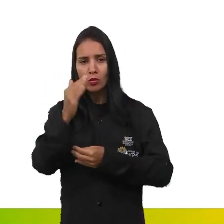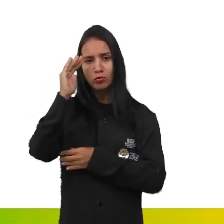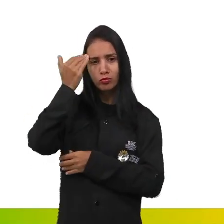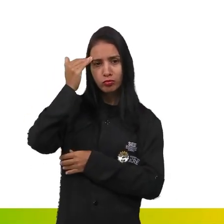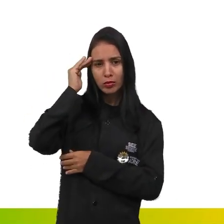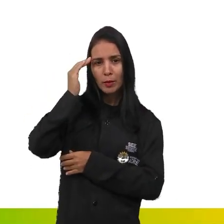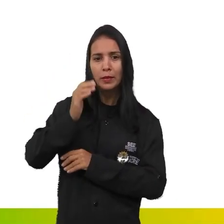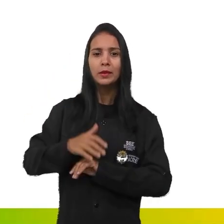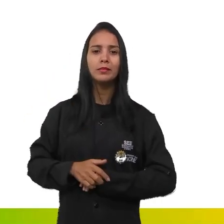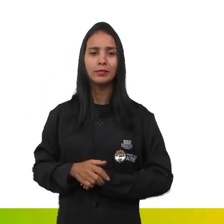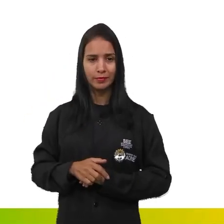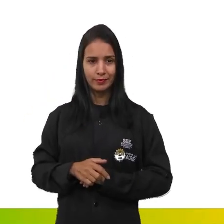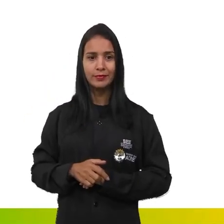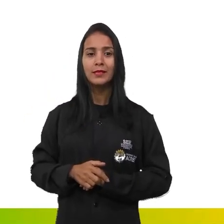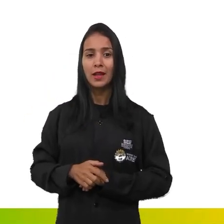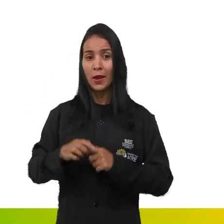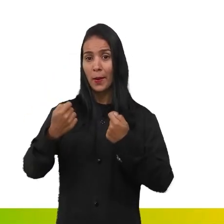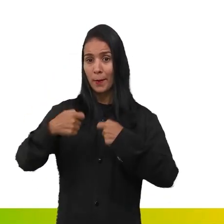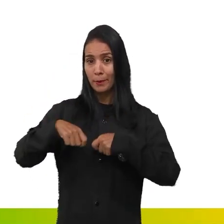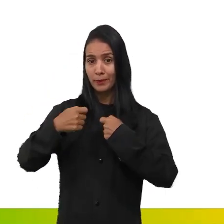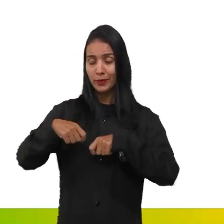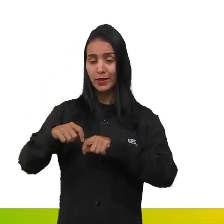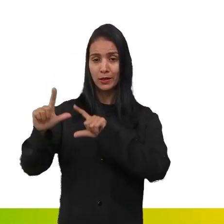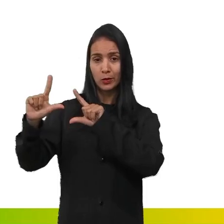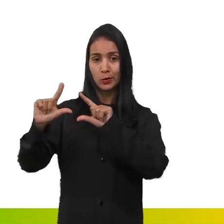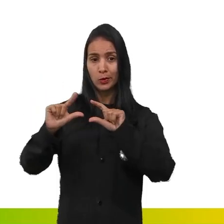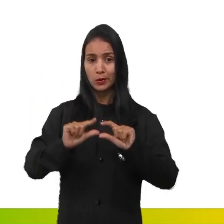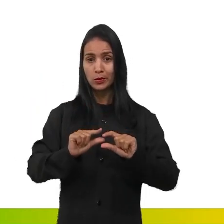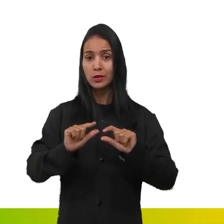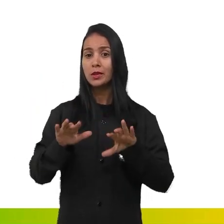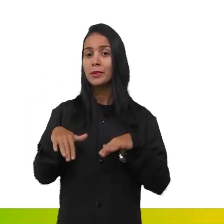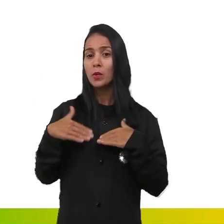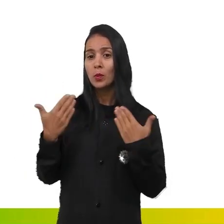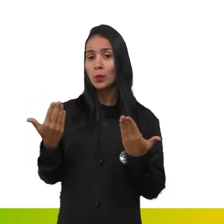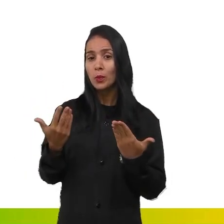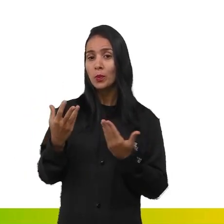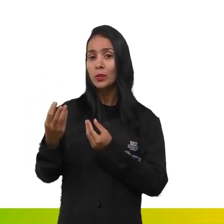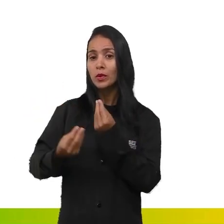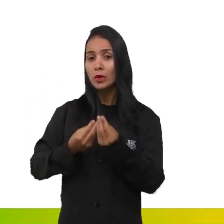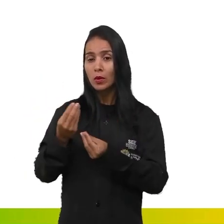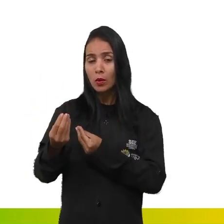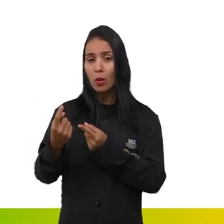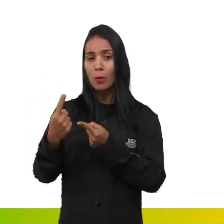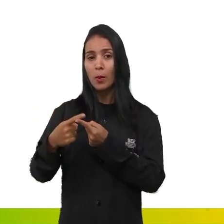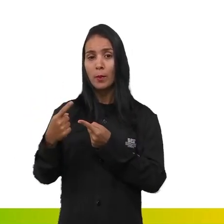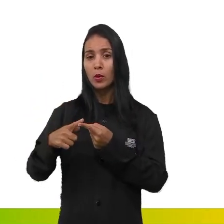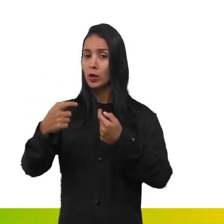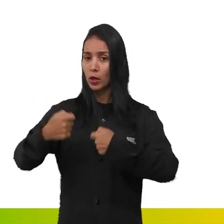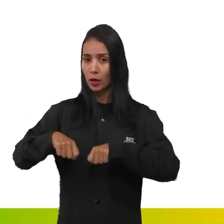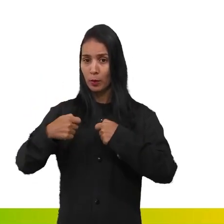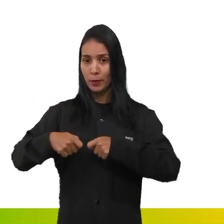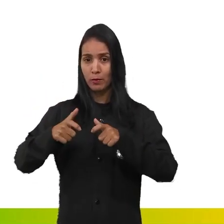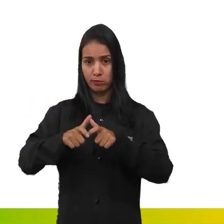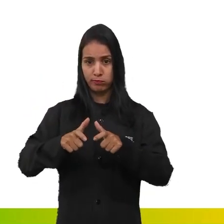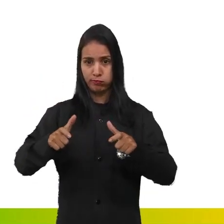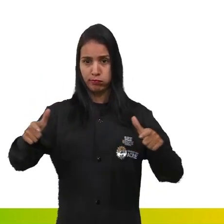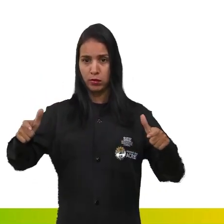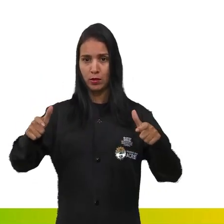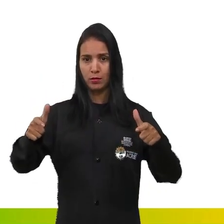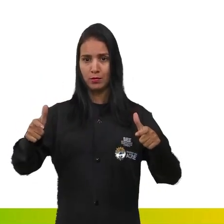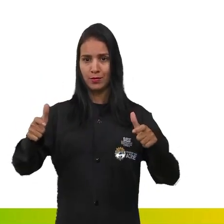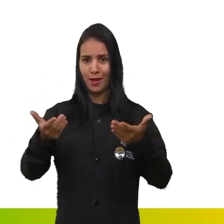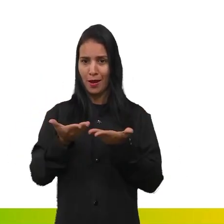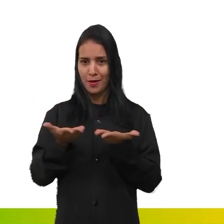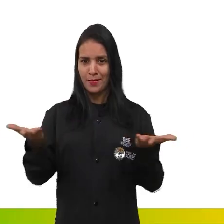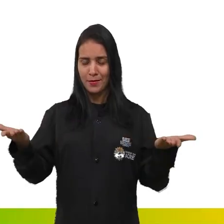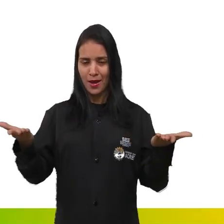a lata atual deve ser reduzida em quantos? Então, como eu vou aumentar essa base aqui em 25%,